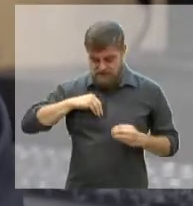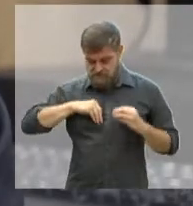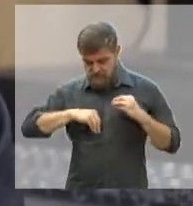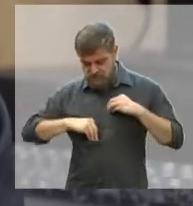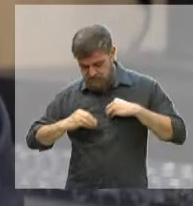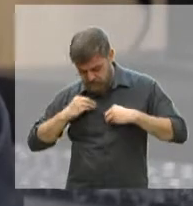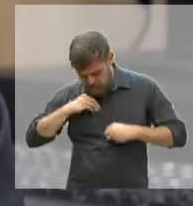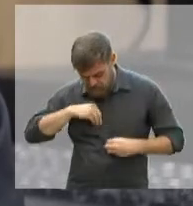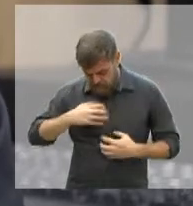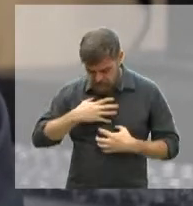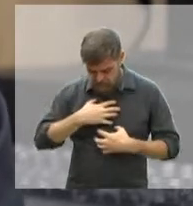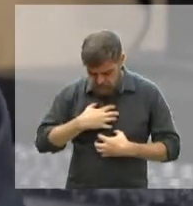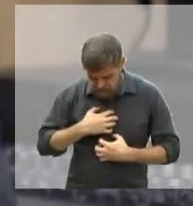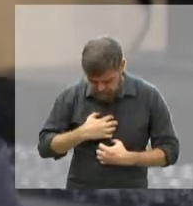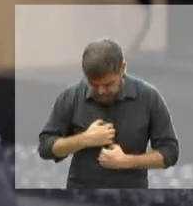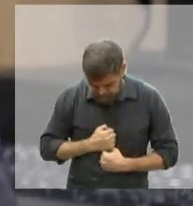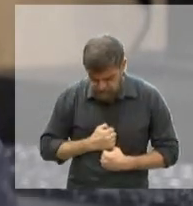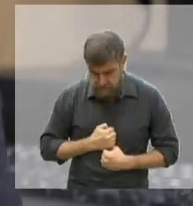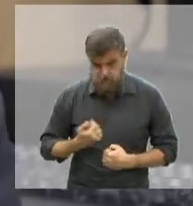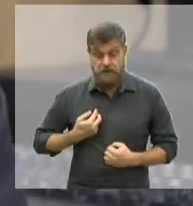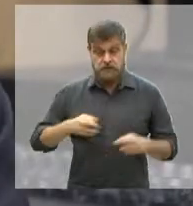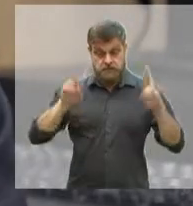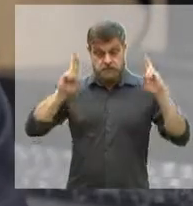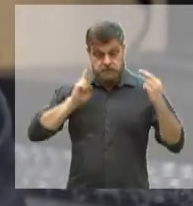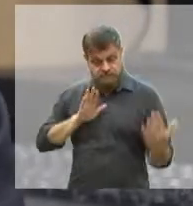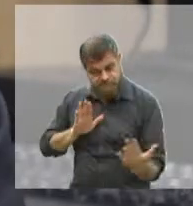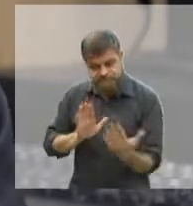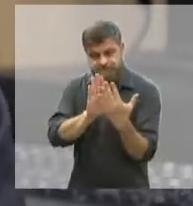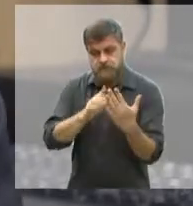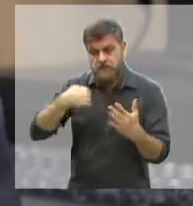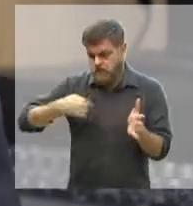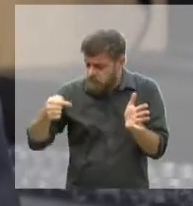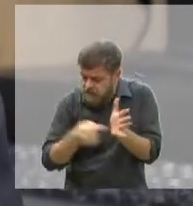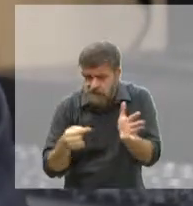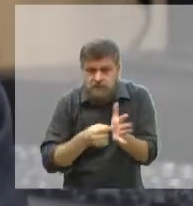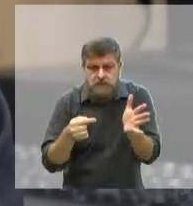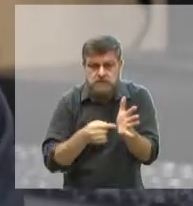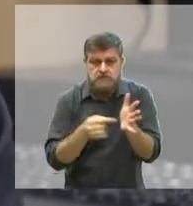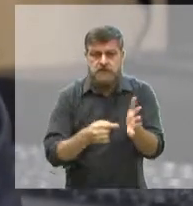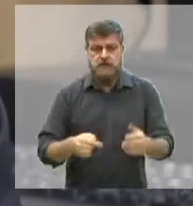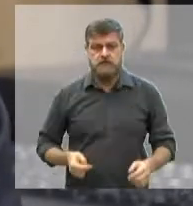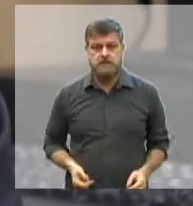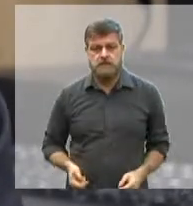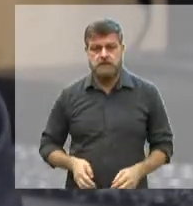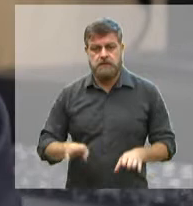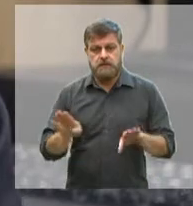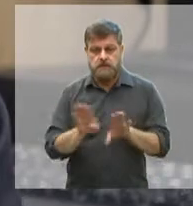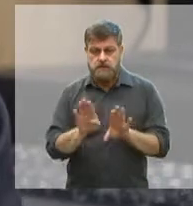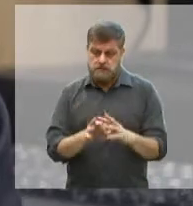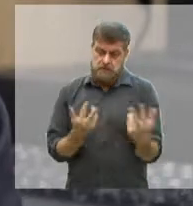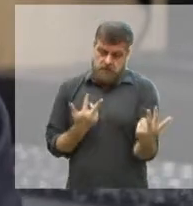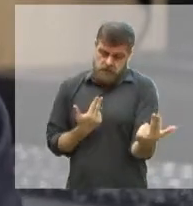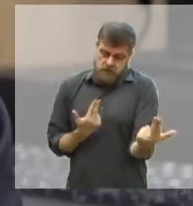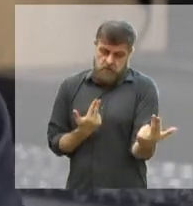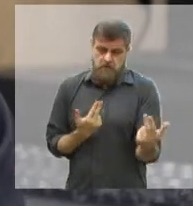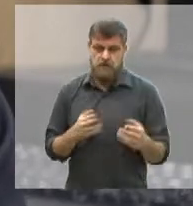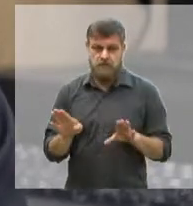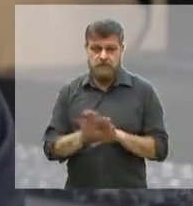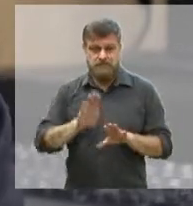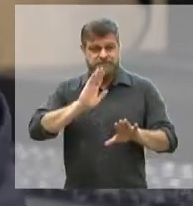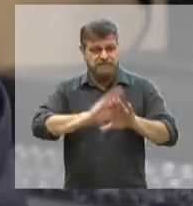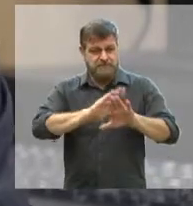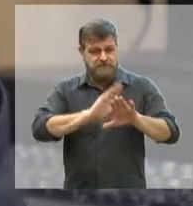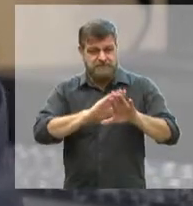um problema que a gente deseja enfrentar e tem denunciado. Da mesma forma, a gente tem também